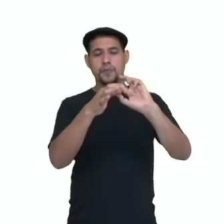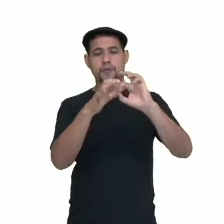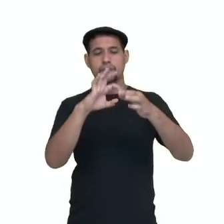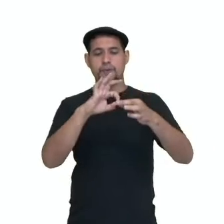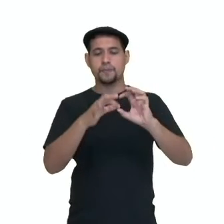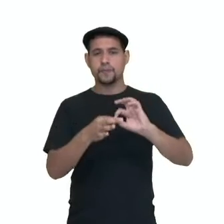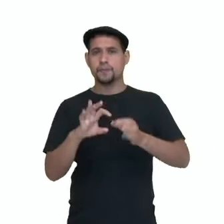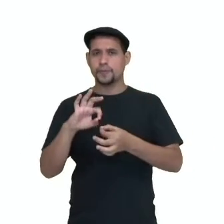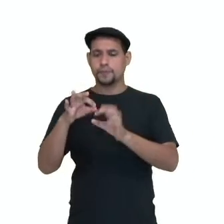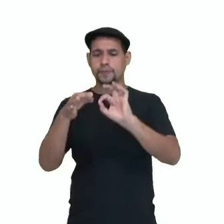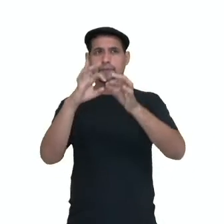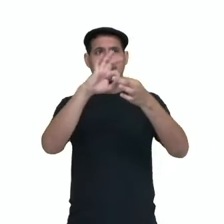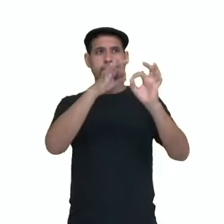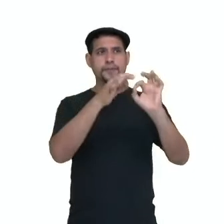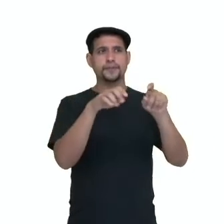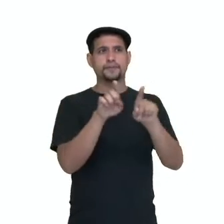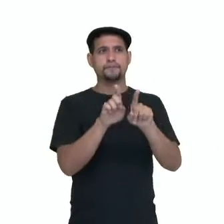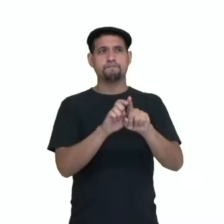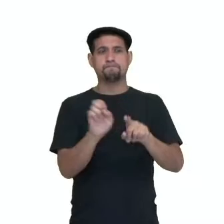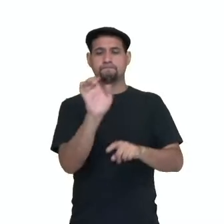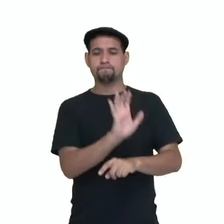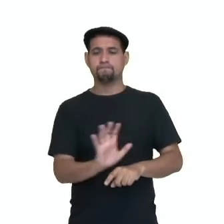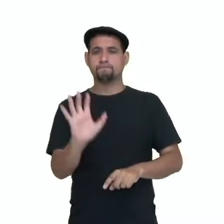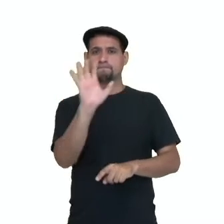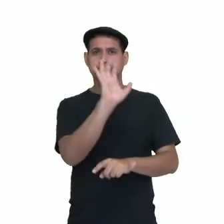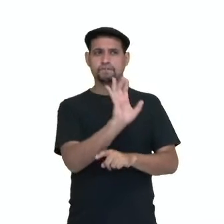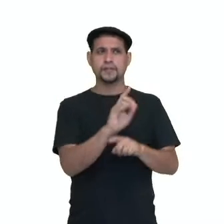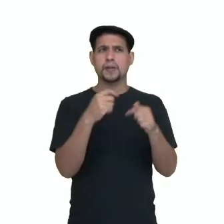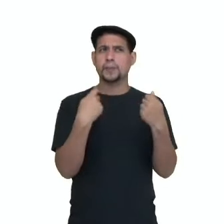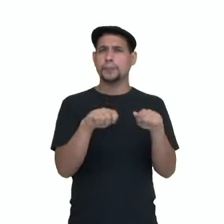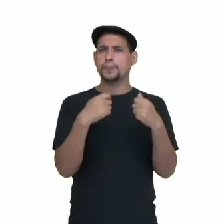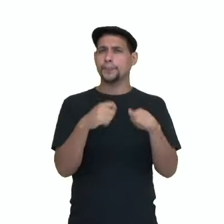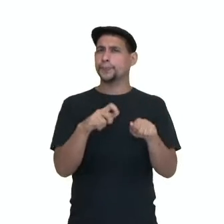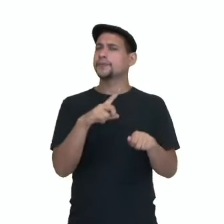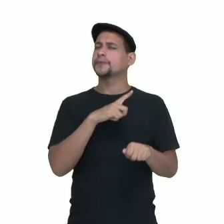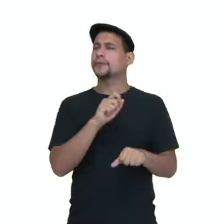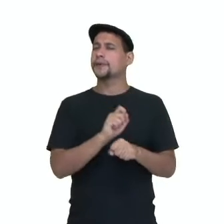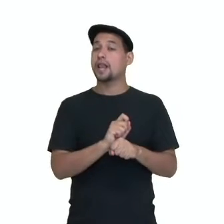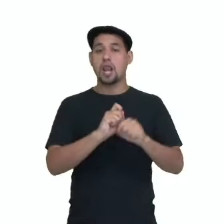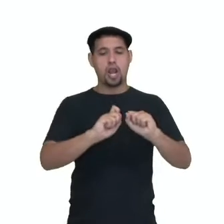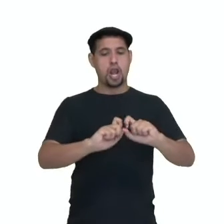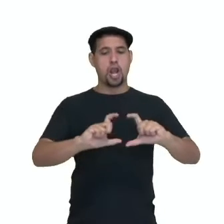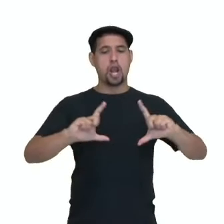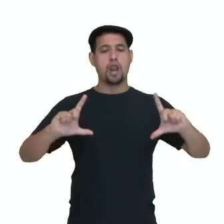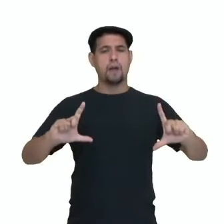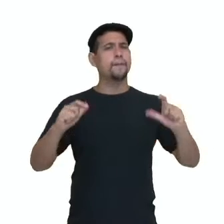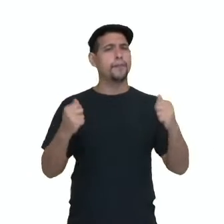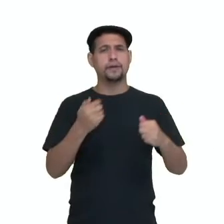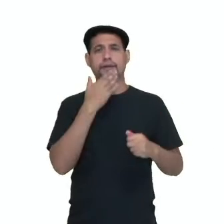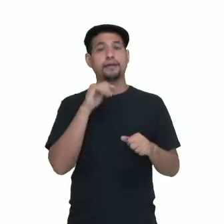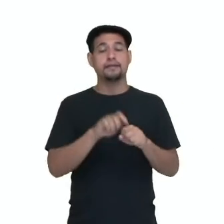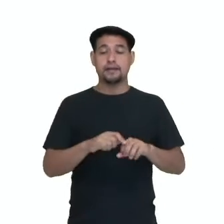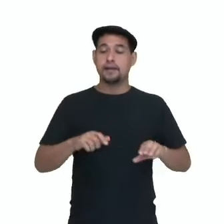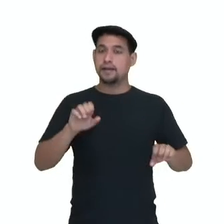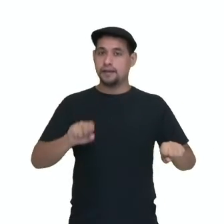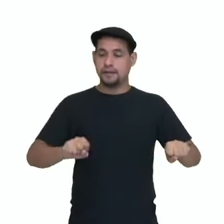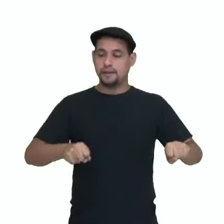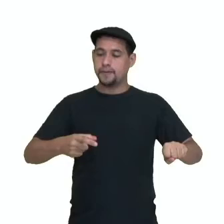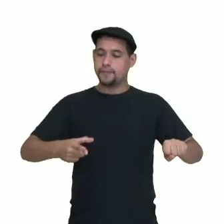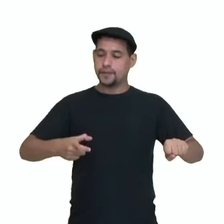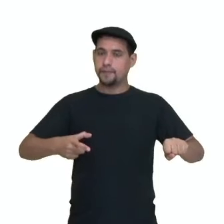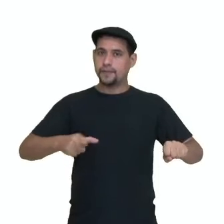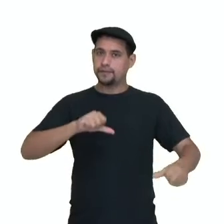pneu, né? O seu quadro ele deve ser mais largos, tem marchas para